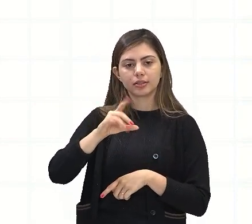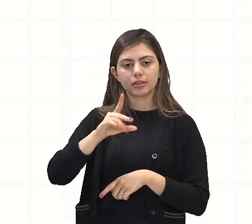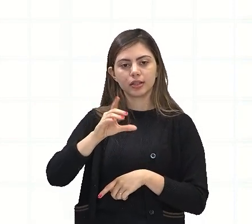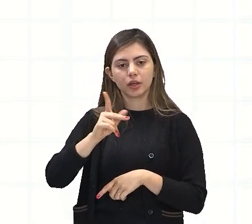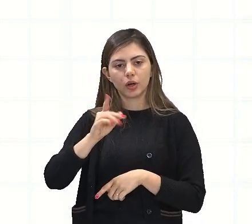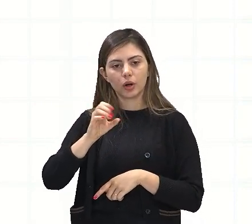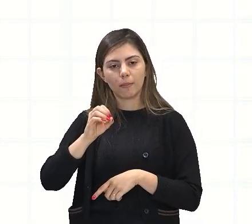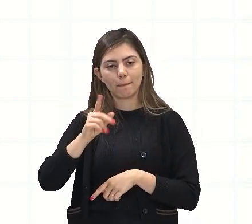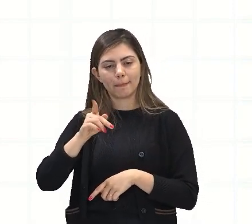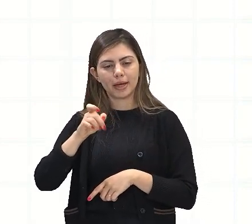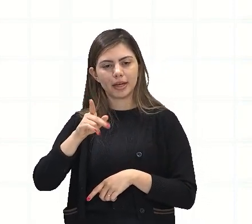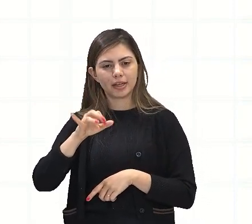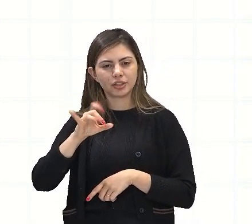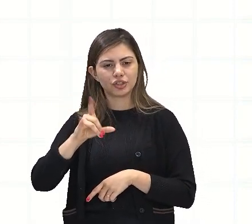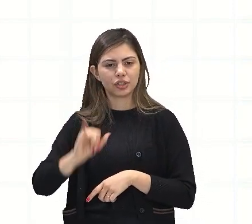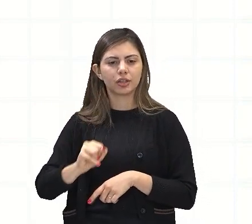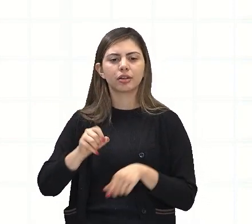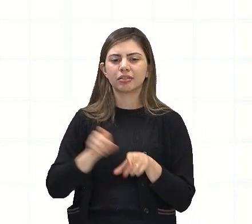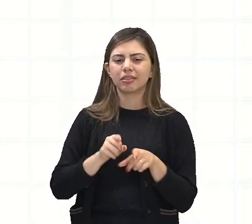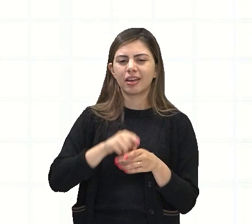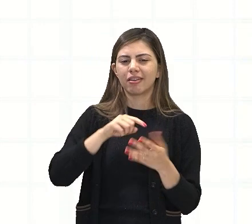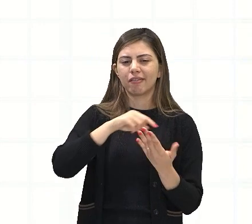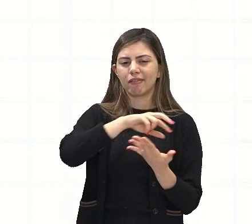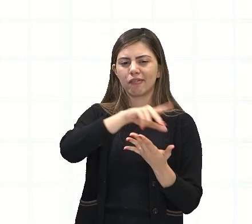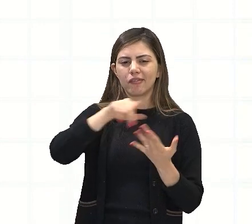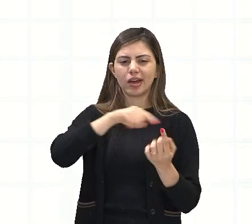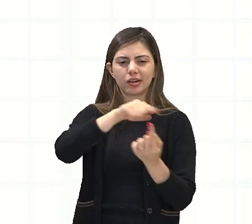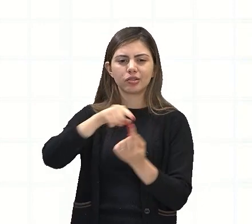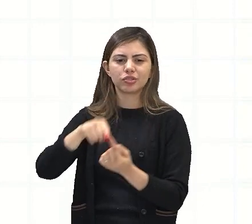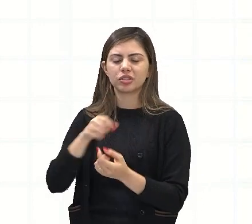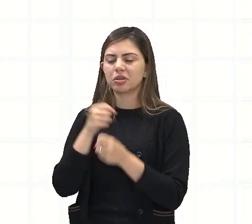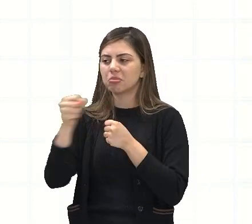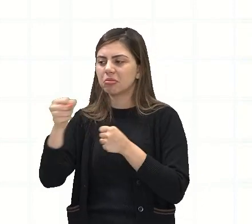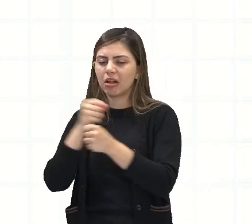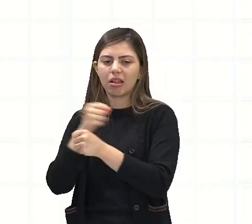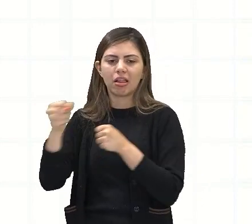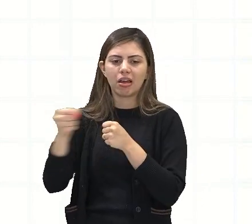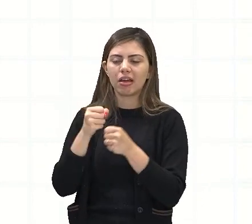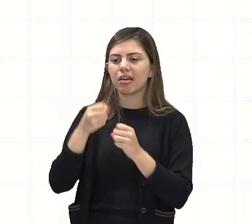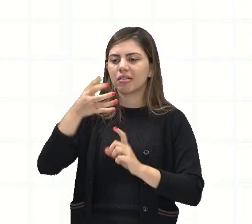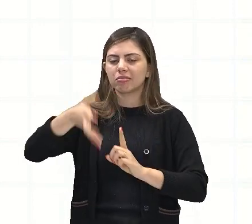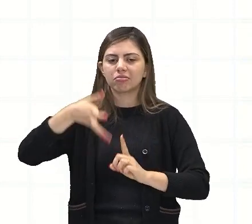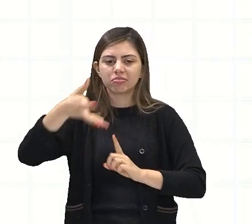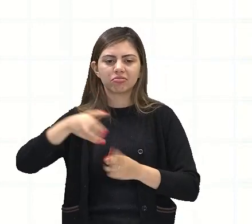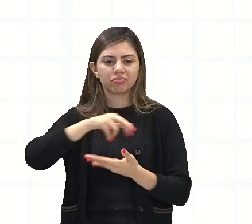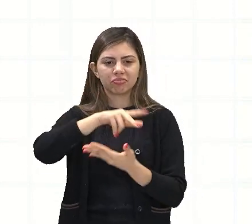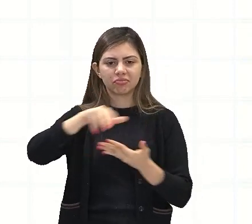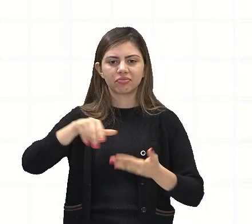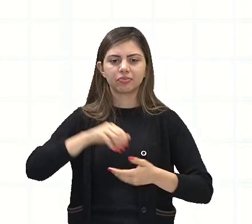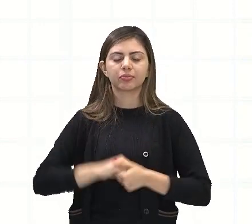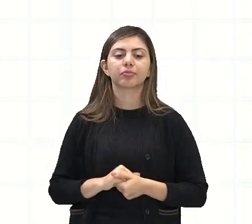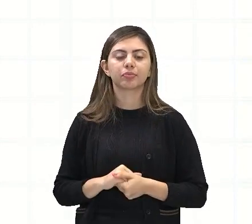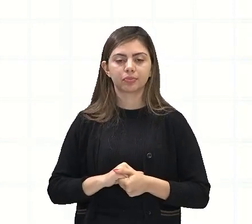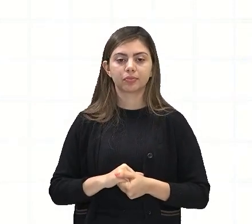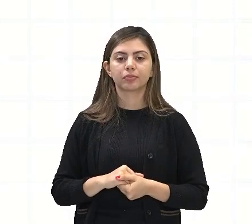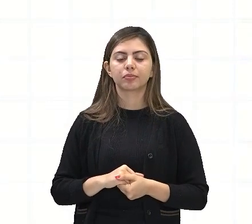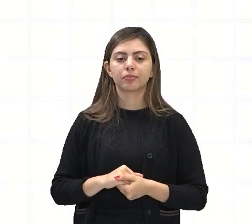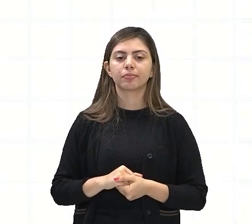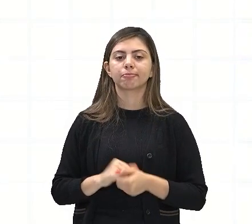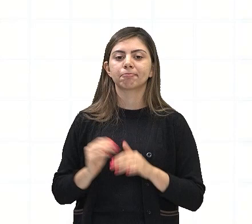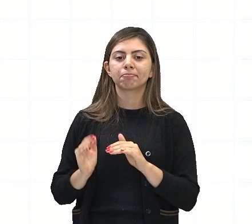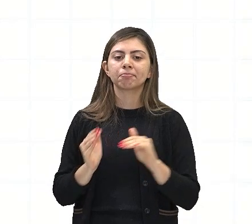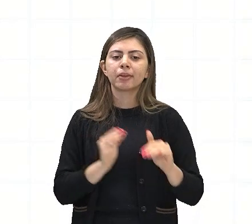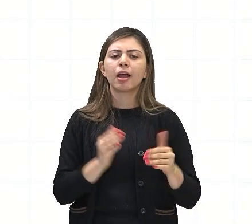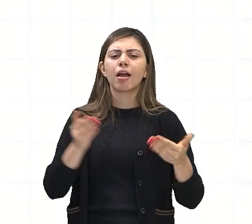os seminários, as palestras, as conferências. Muito bem. Agora vamos entender o